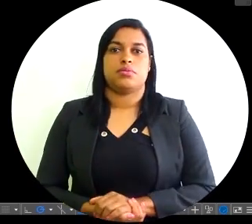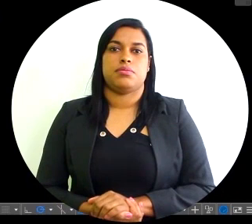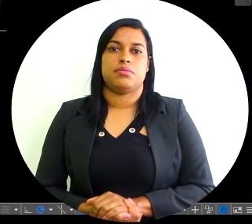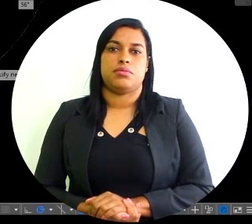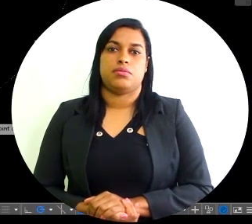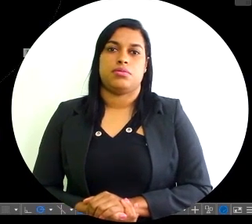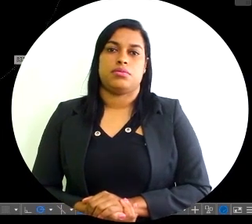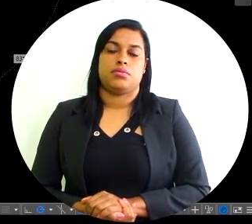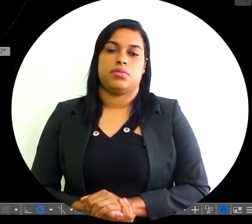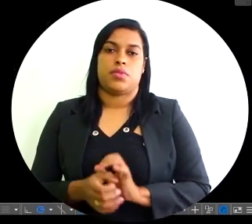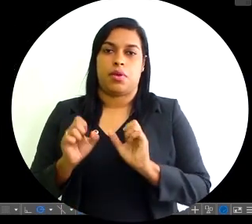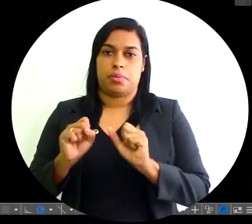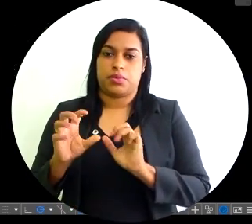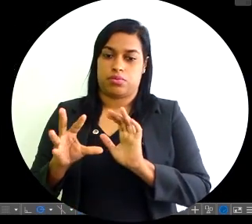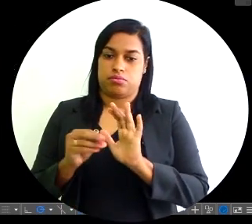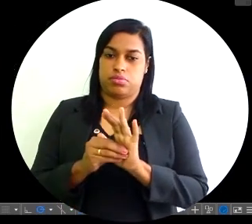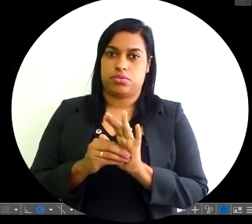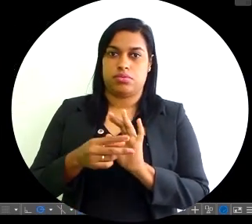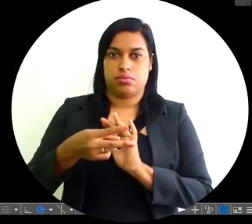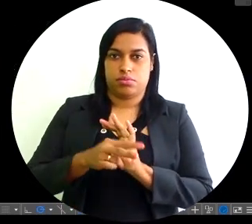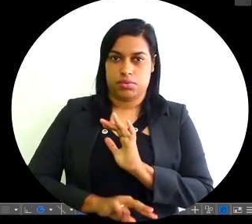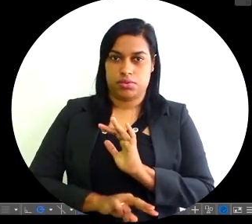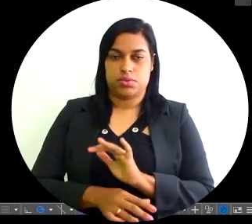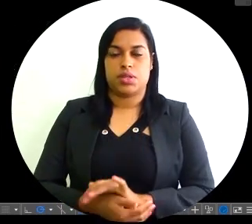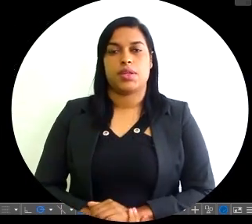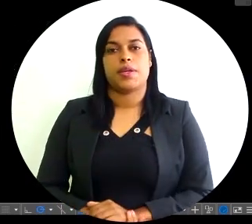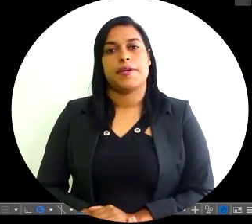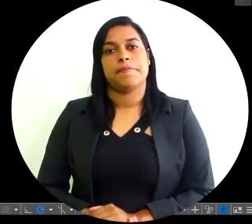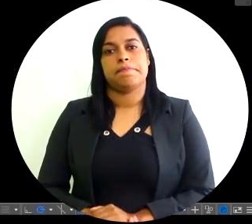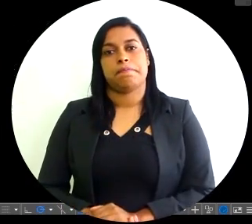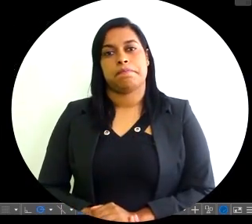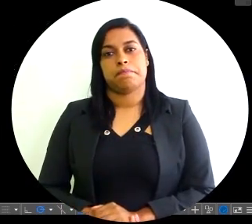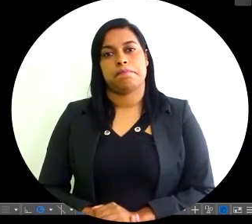20. Aí, nesse caso, eu posso posicionar ele para baixo,